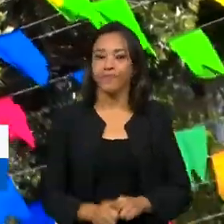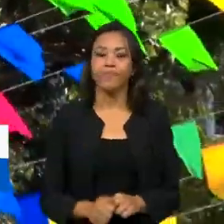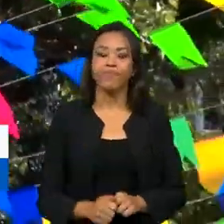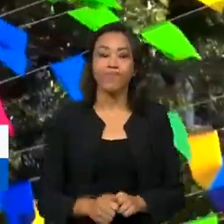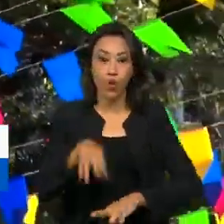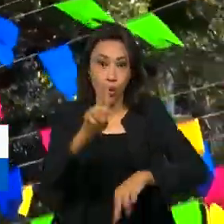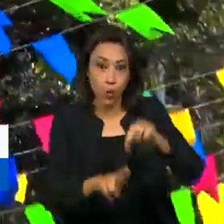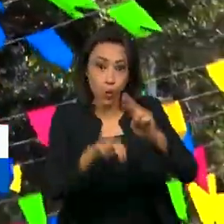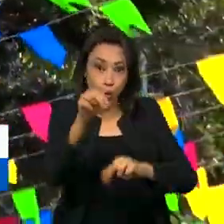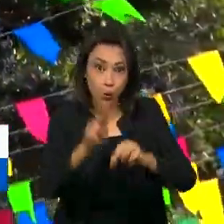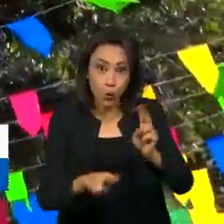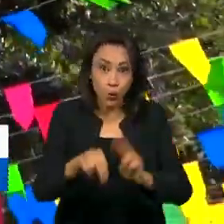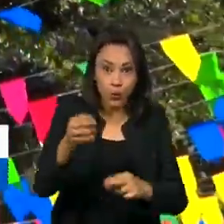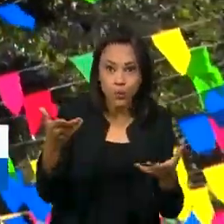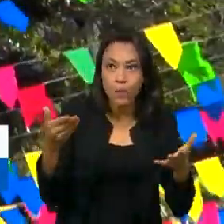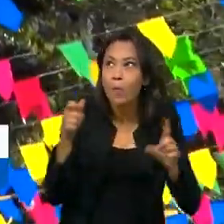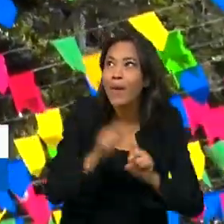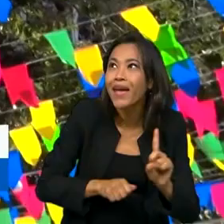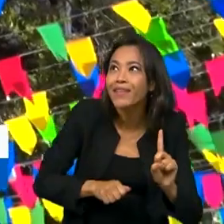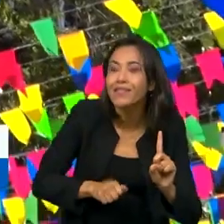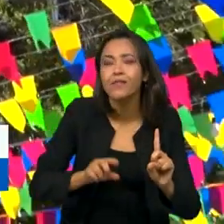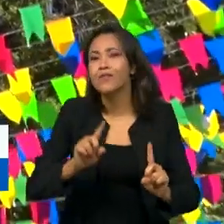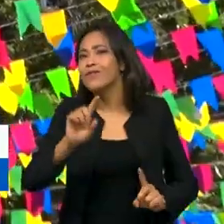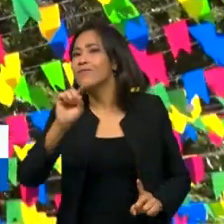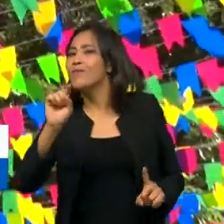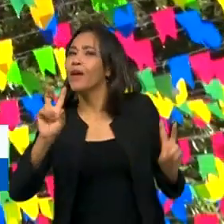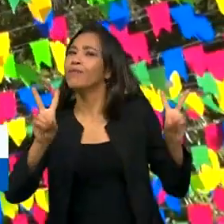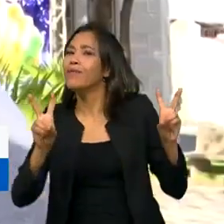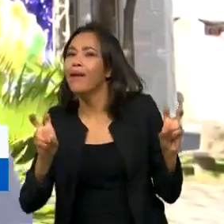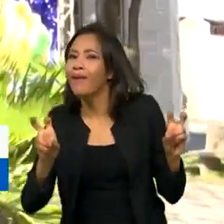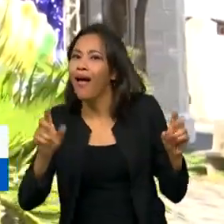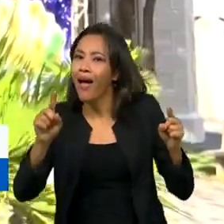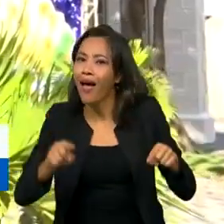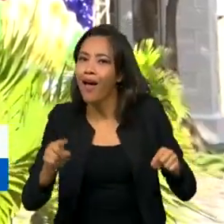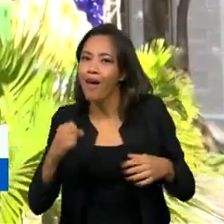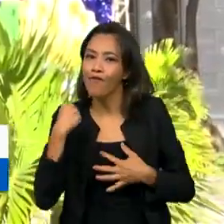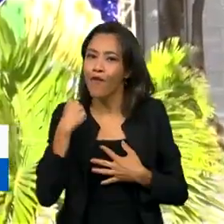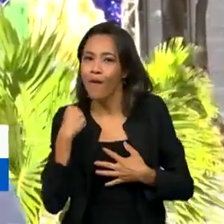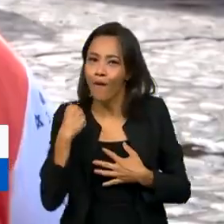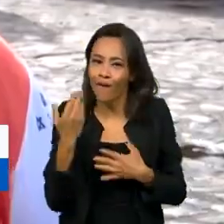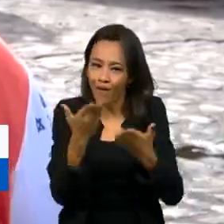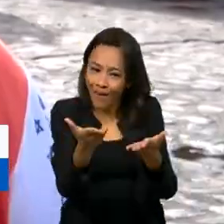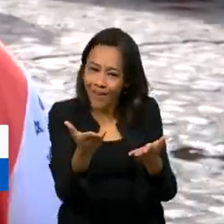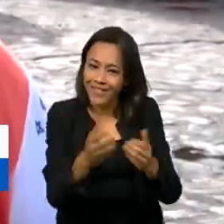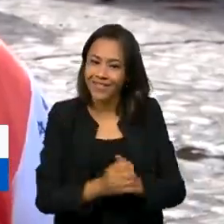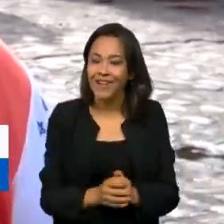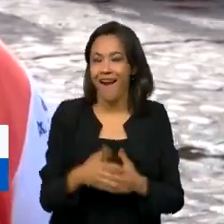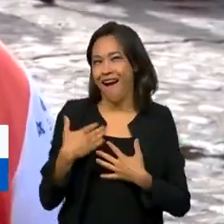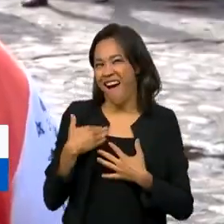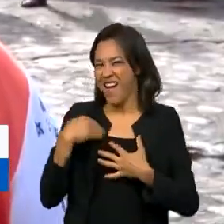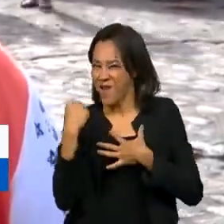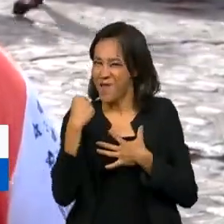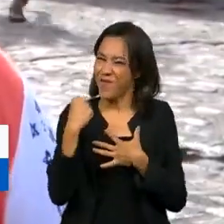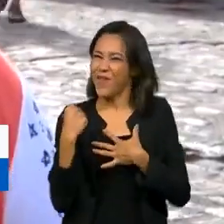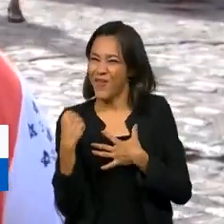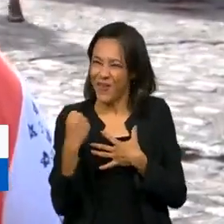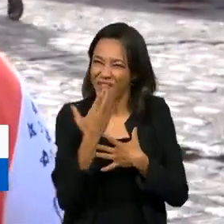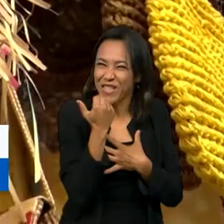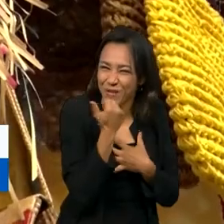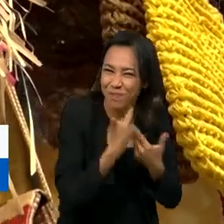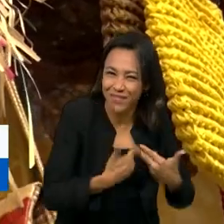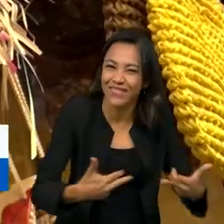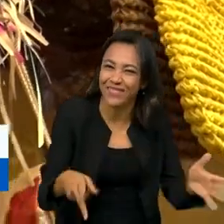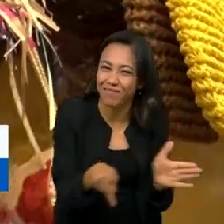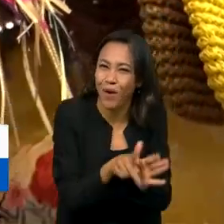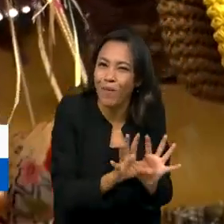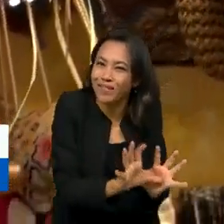de junho chega, o assunto é um só em Sergipe. Forró, São João. Rapaz, o forró e as comidas típicas.